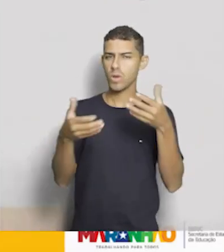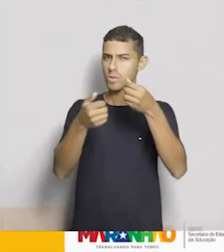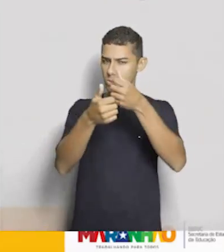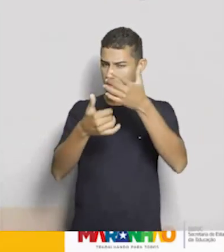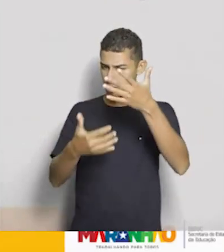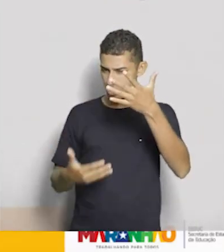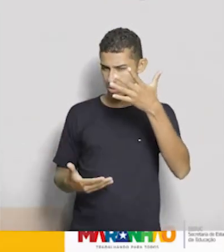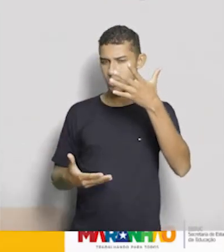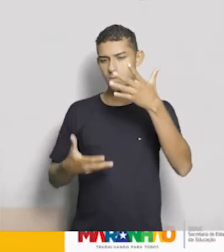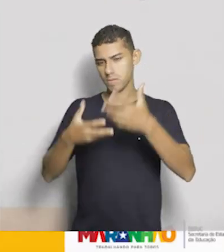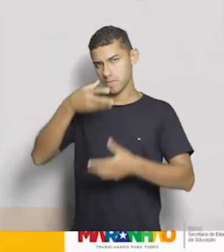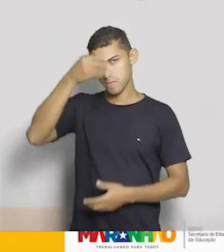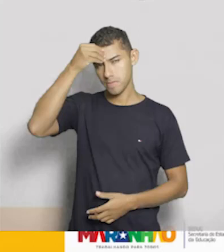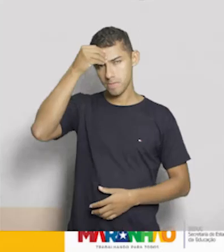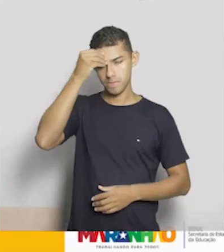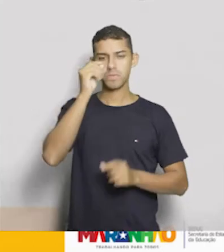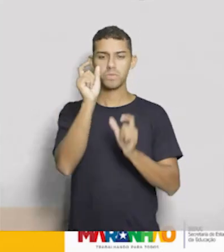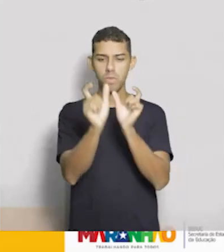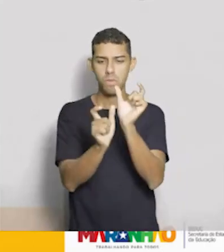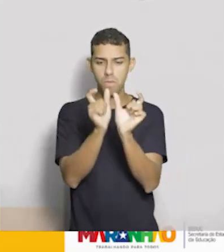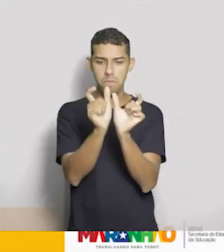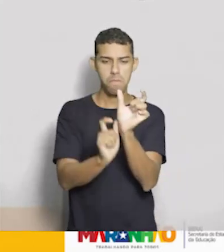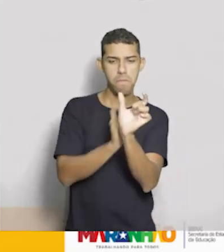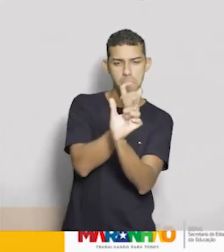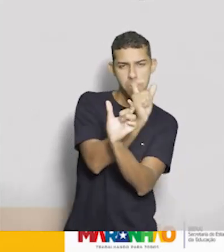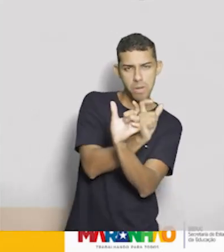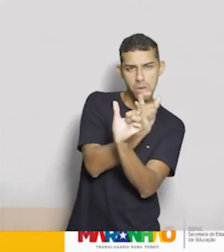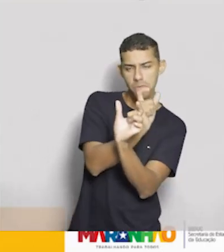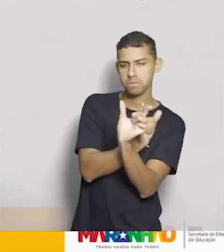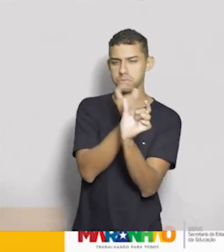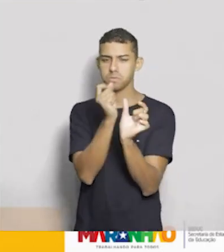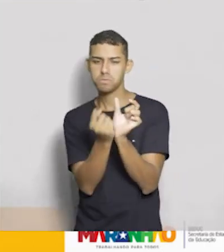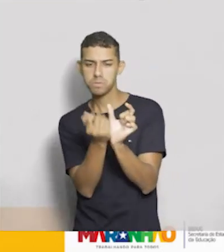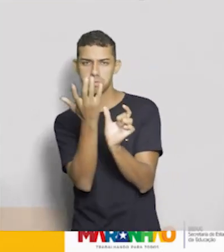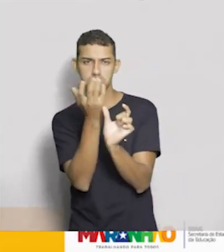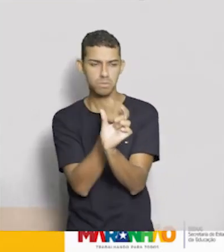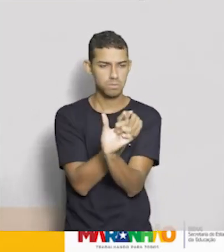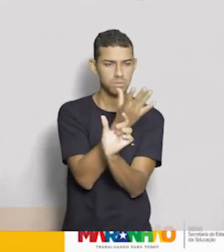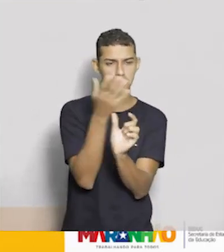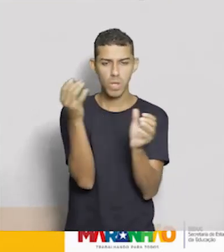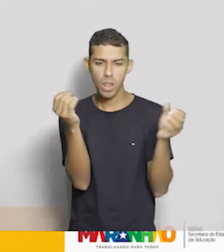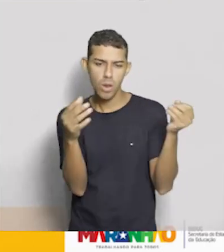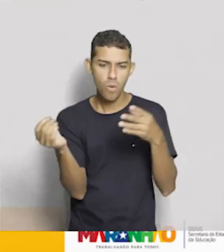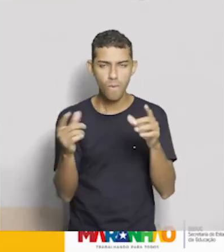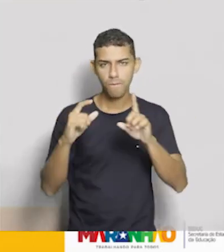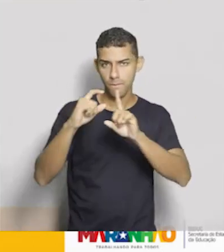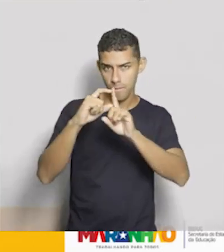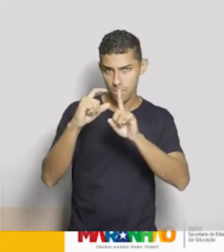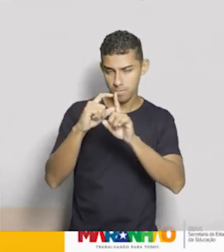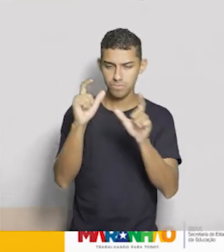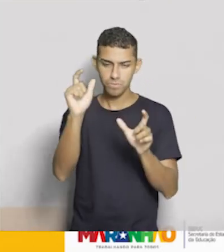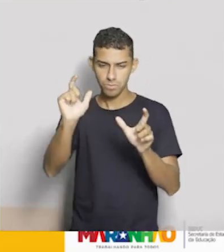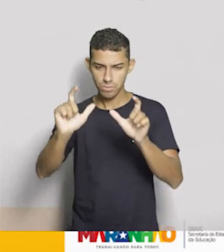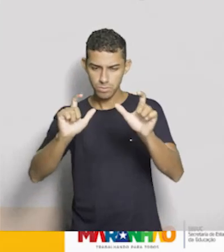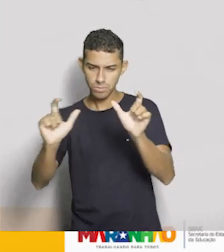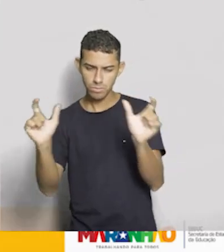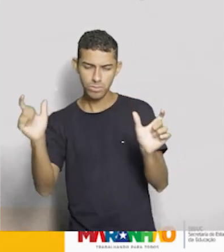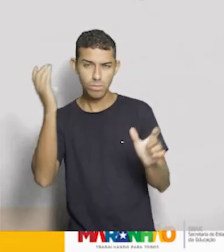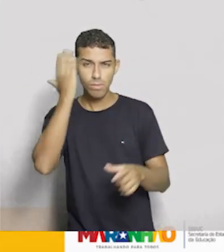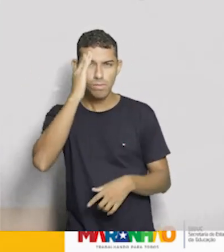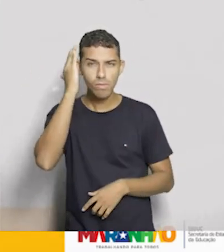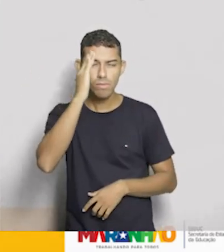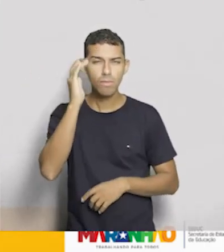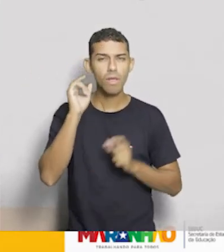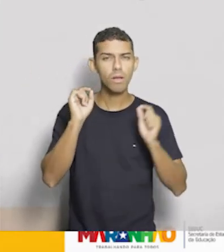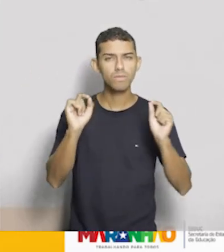do processo de formação de palavras. Quando a gente pensa no processo de formação de palavras, a gente está pensando assim, tentar entender